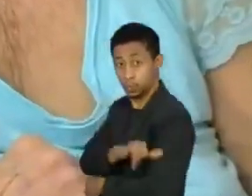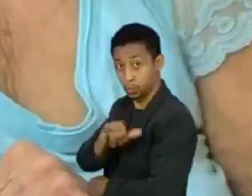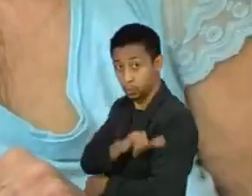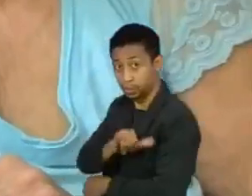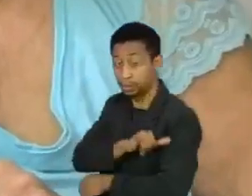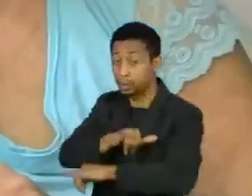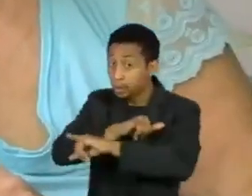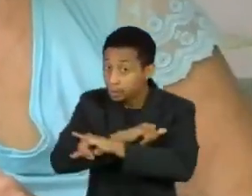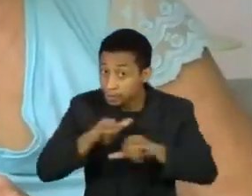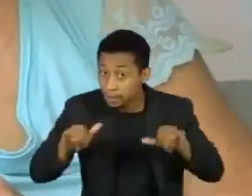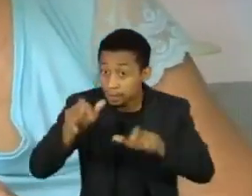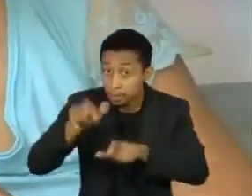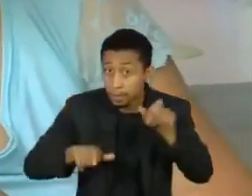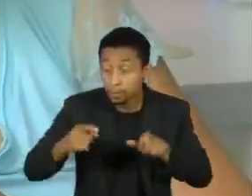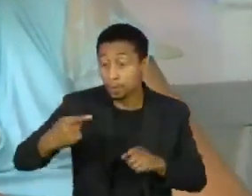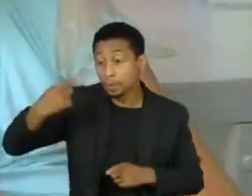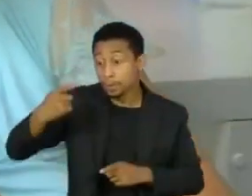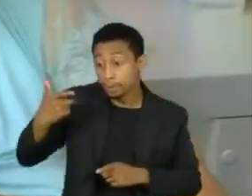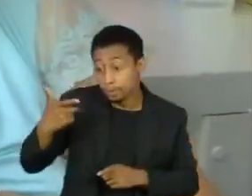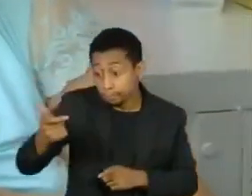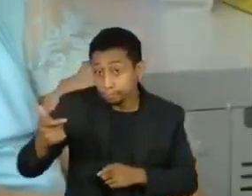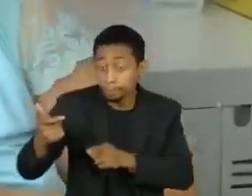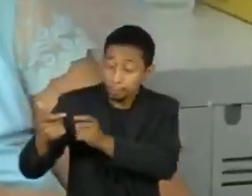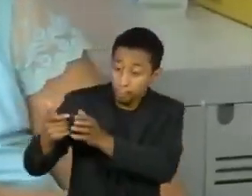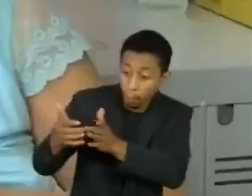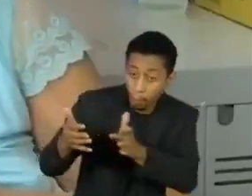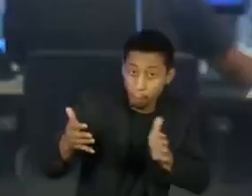que já tomaram a primeira dose tem a segunda garantida